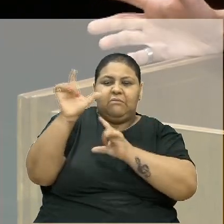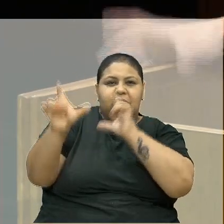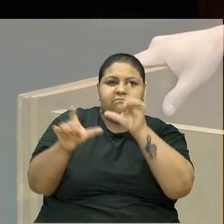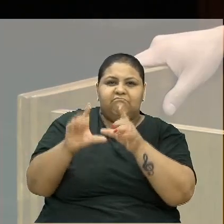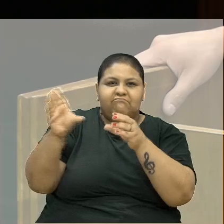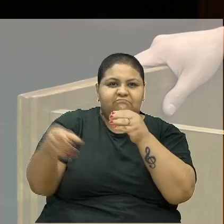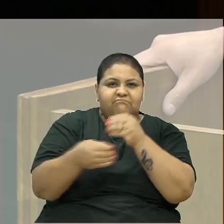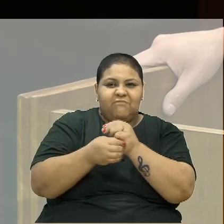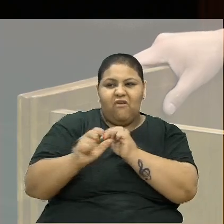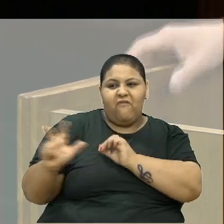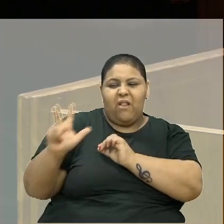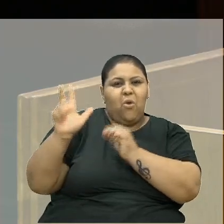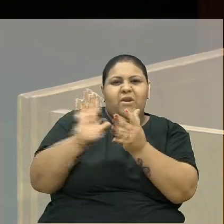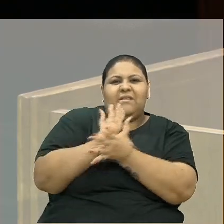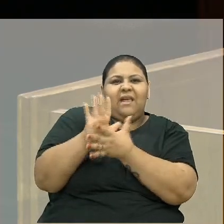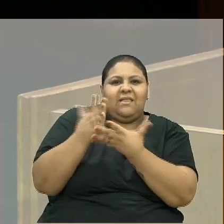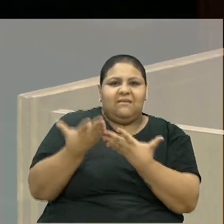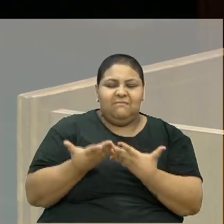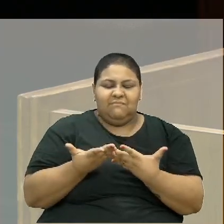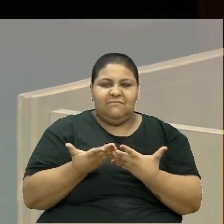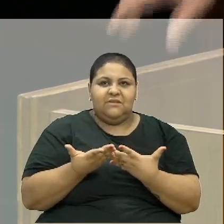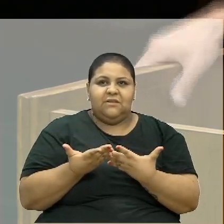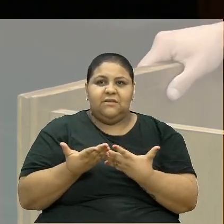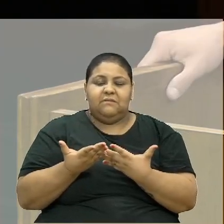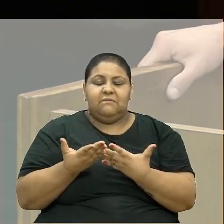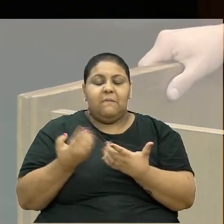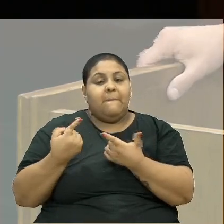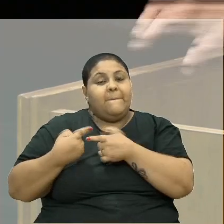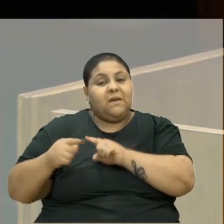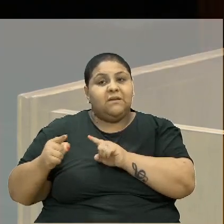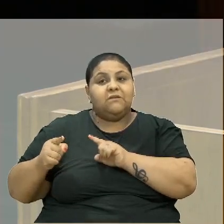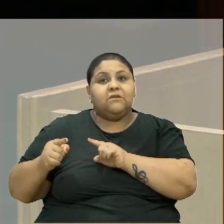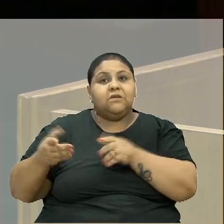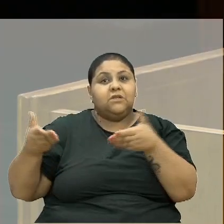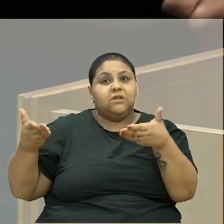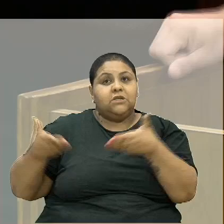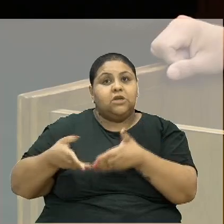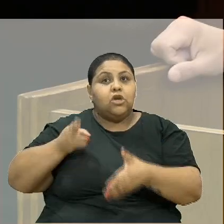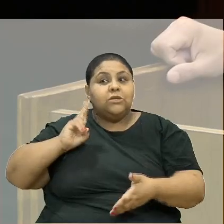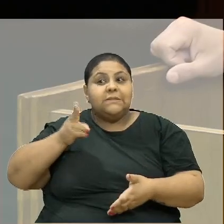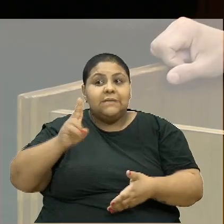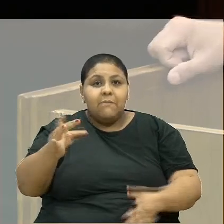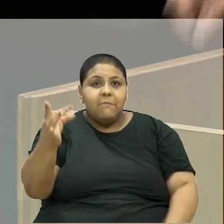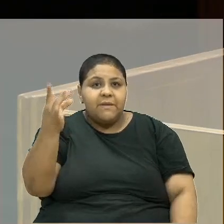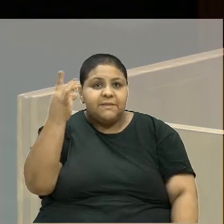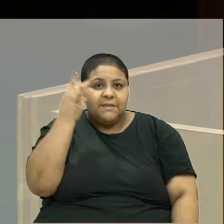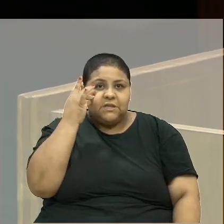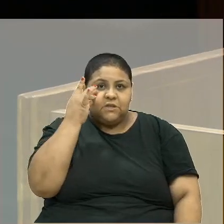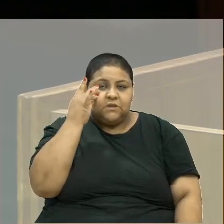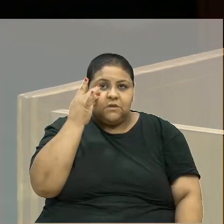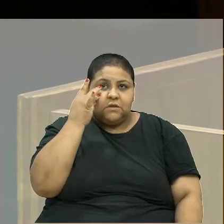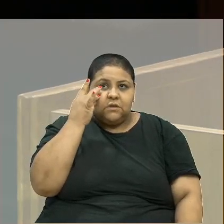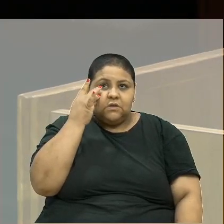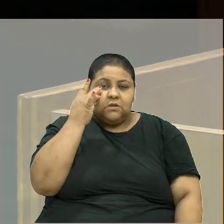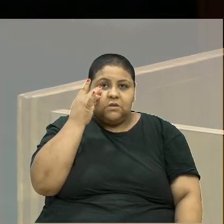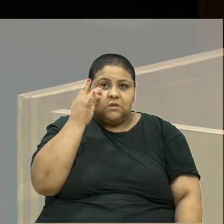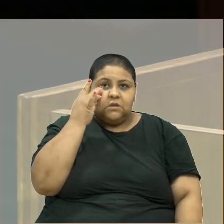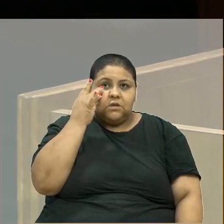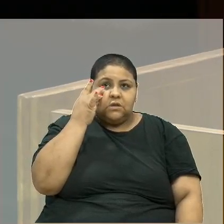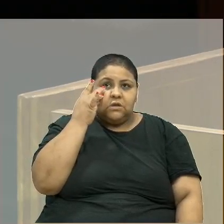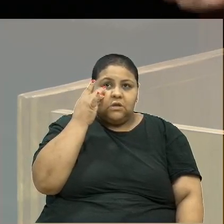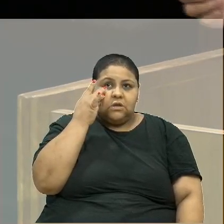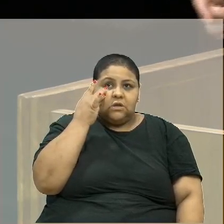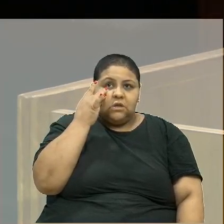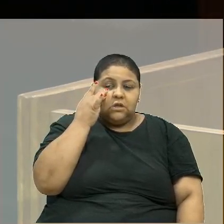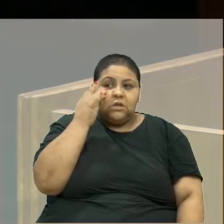agregam valores, mas ultimamente estou sempre lá presente. Quando sou questionado, a